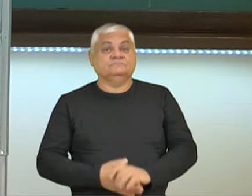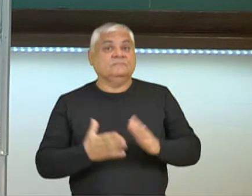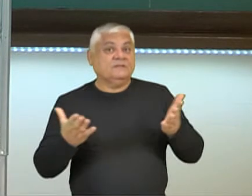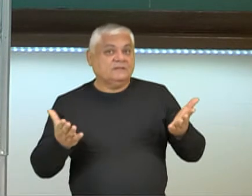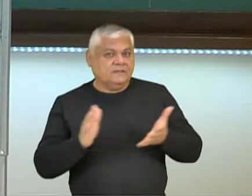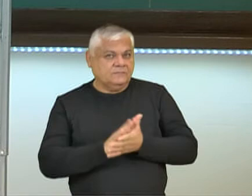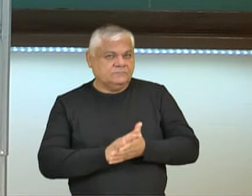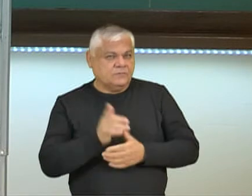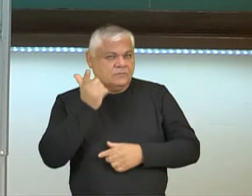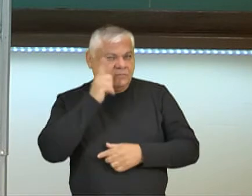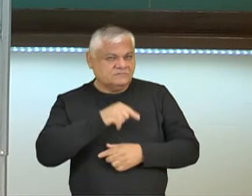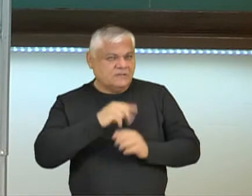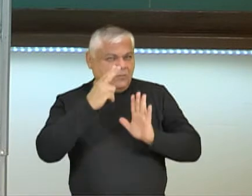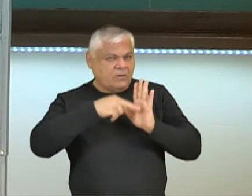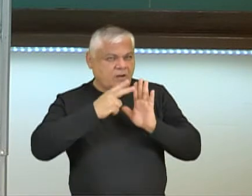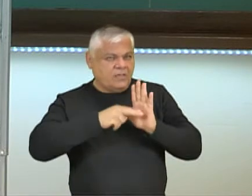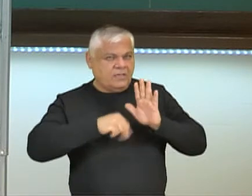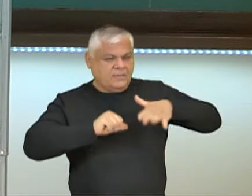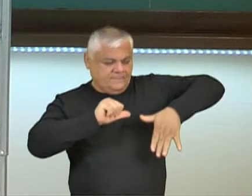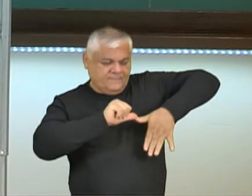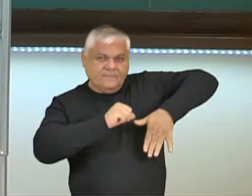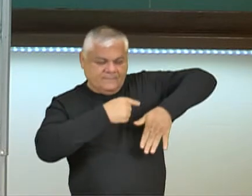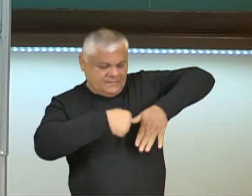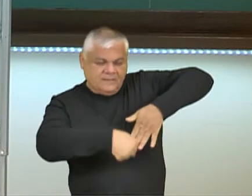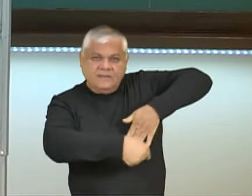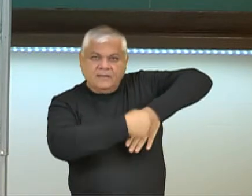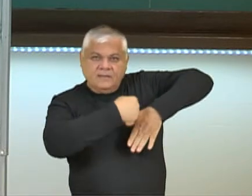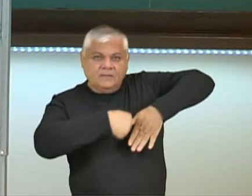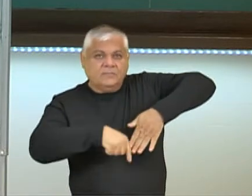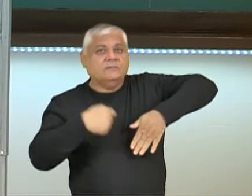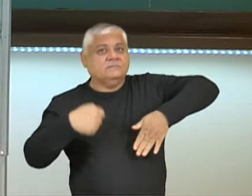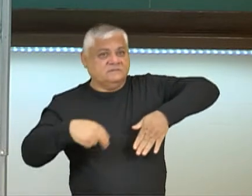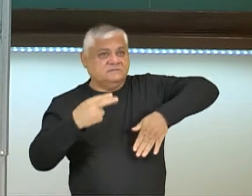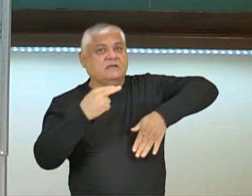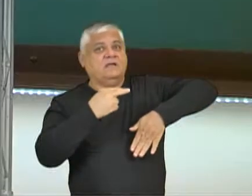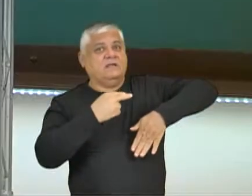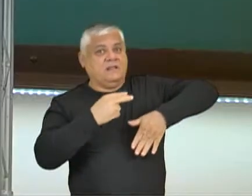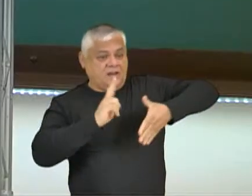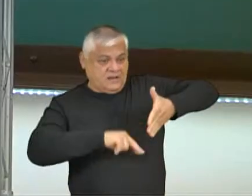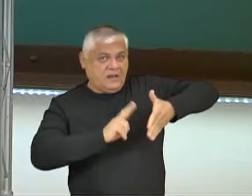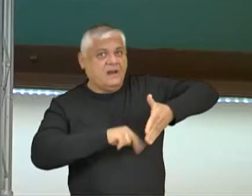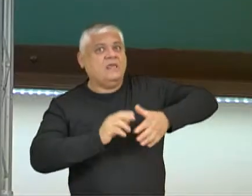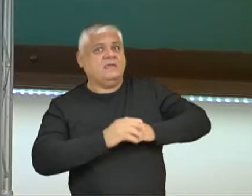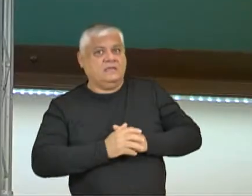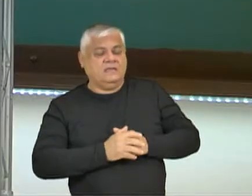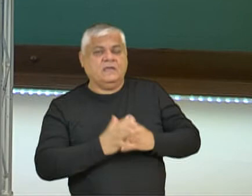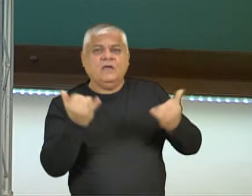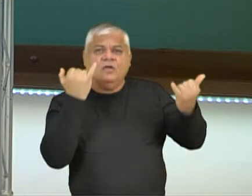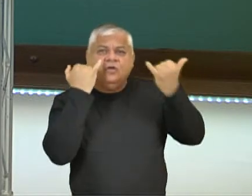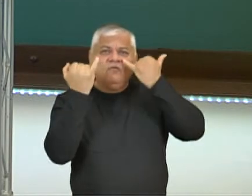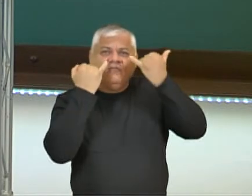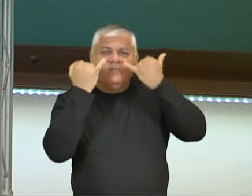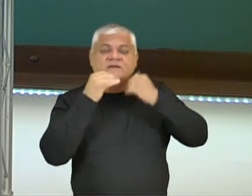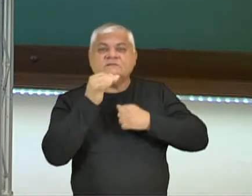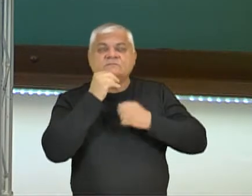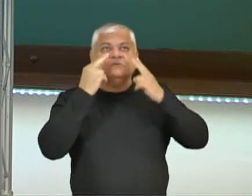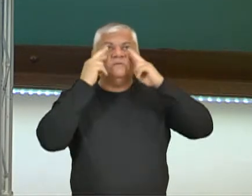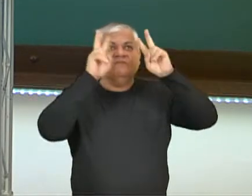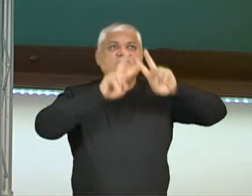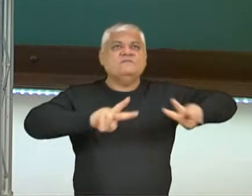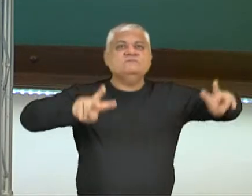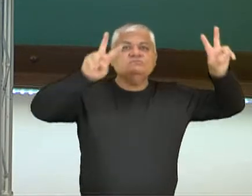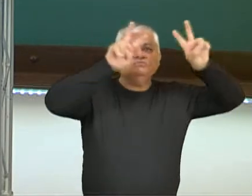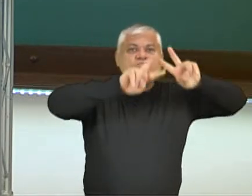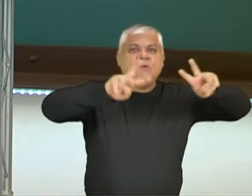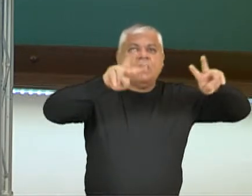E daí? Conseguiu ler o mapa? Tem que aprender a ler, hein? Quando nós temos uma informação, gente, visual, a gente